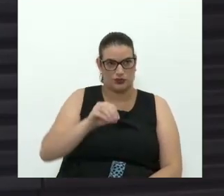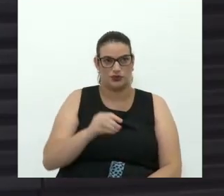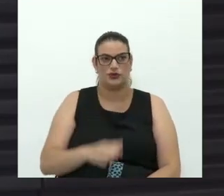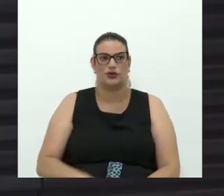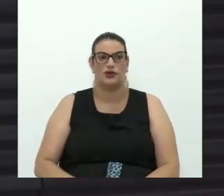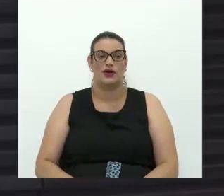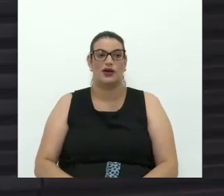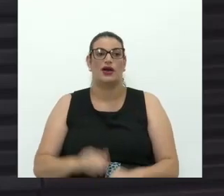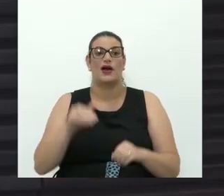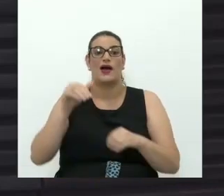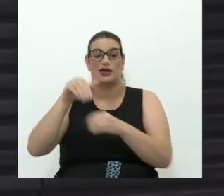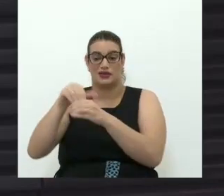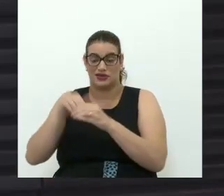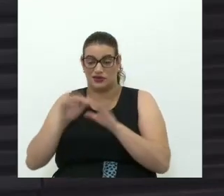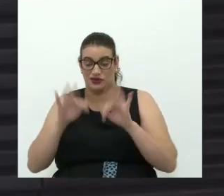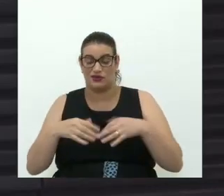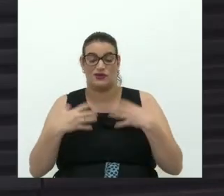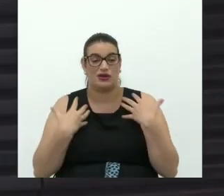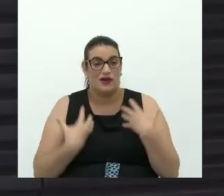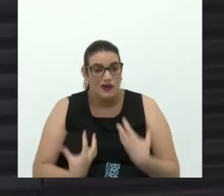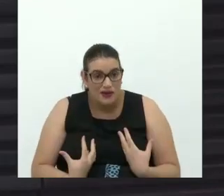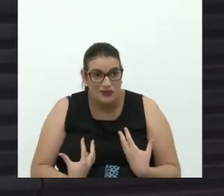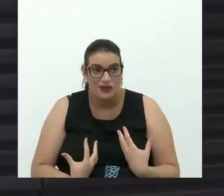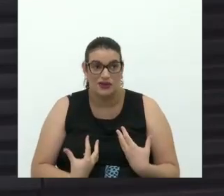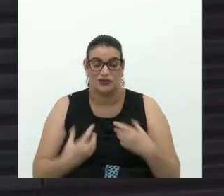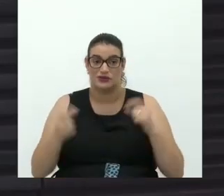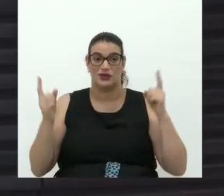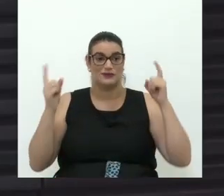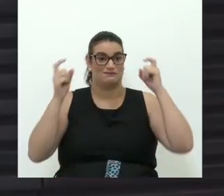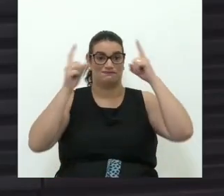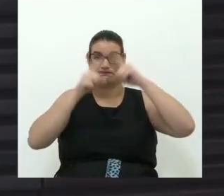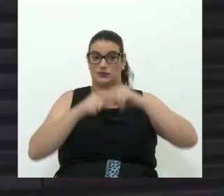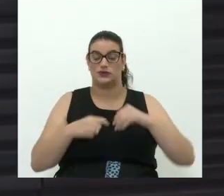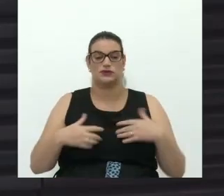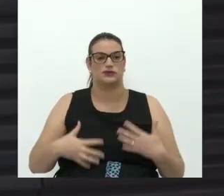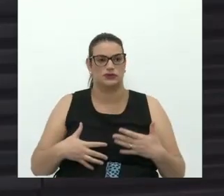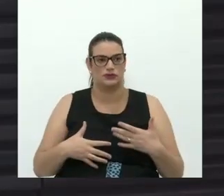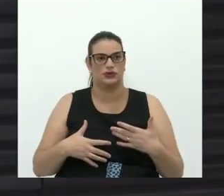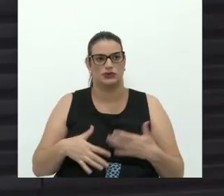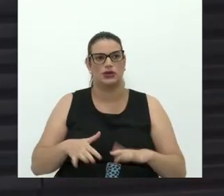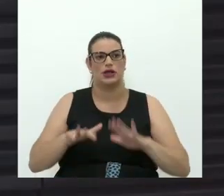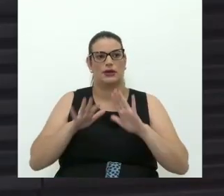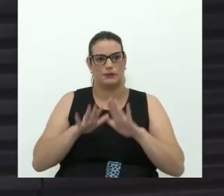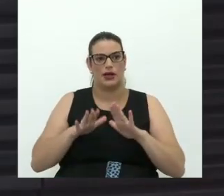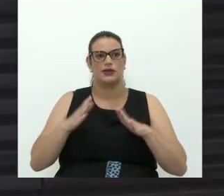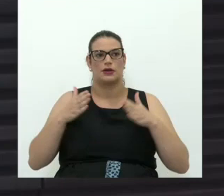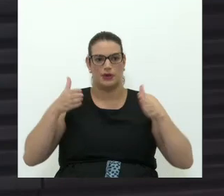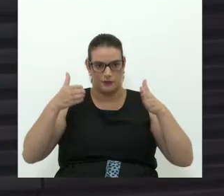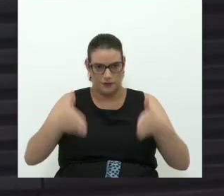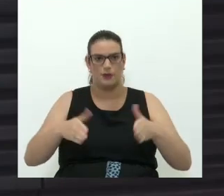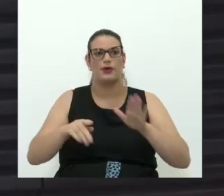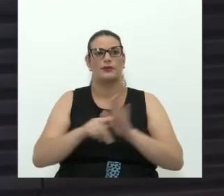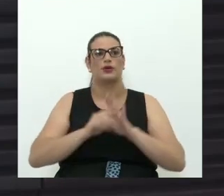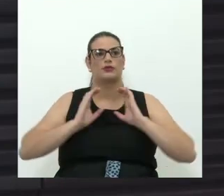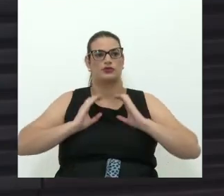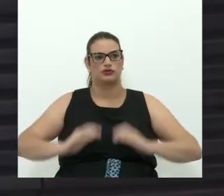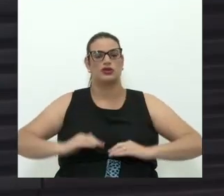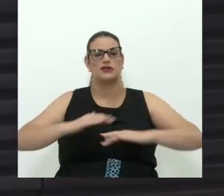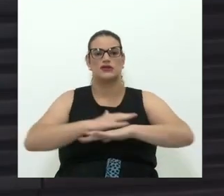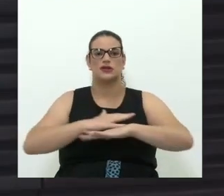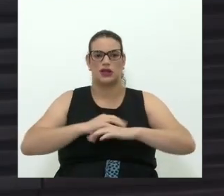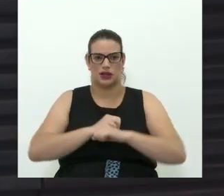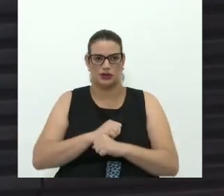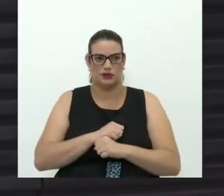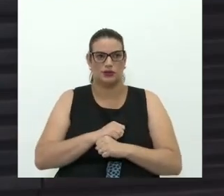eleições confesso nunca foi uma maratona tão intensa na minha vida mas é uma forma de participação cidadã Então